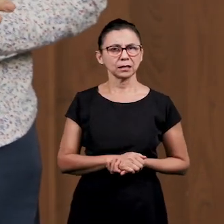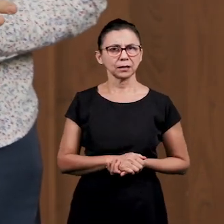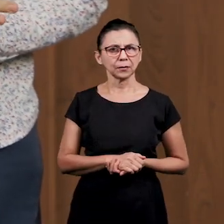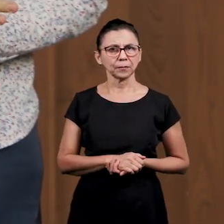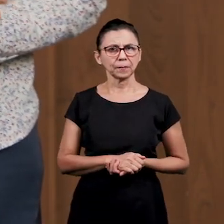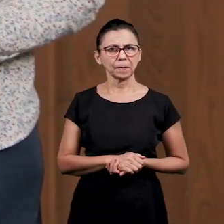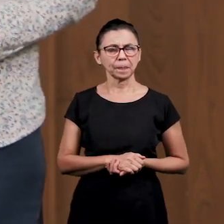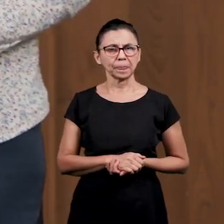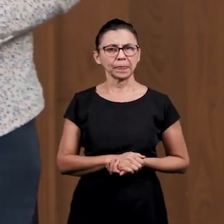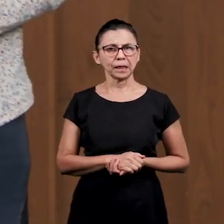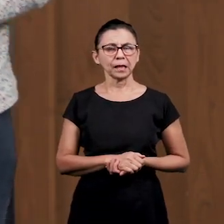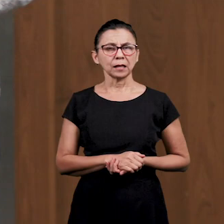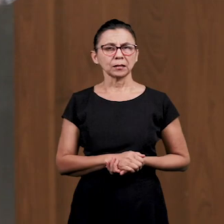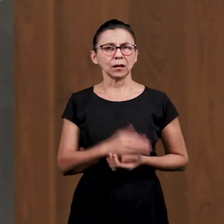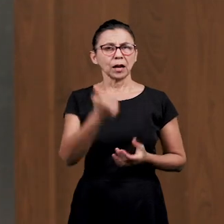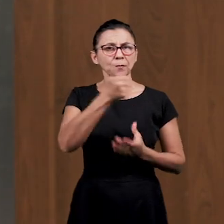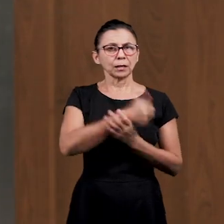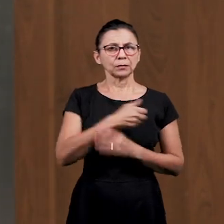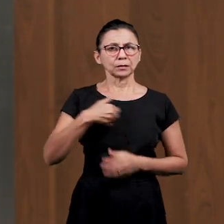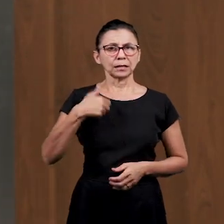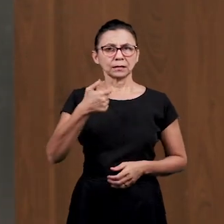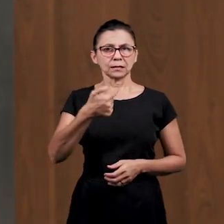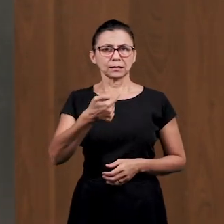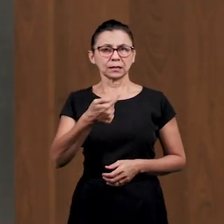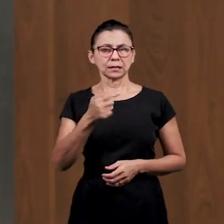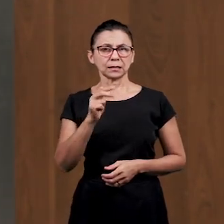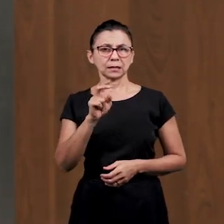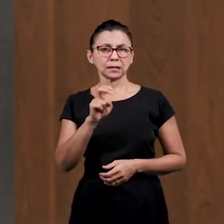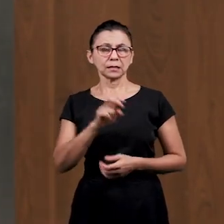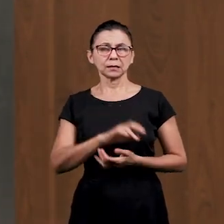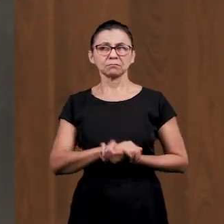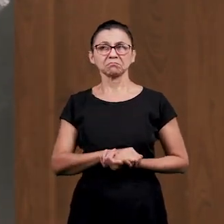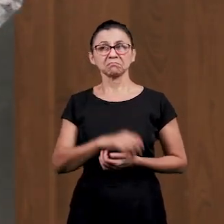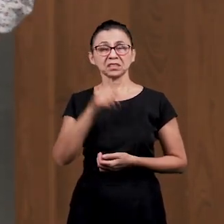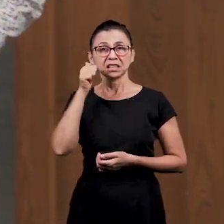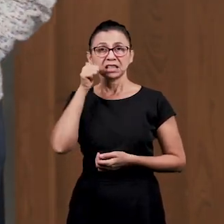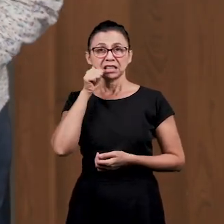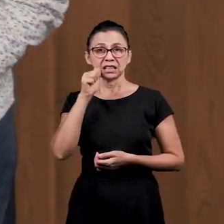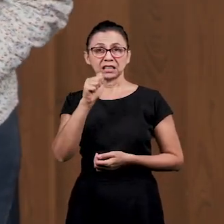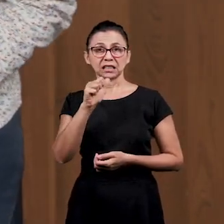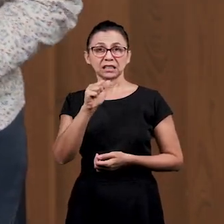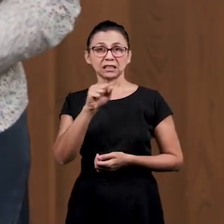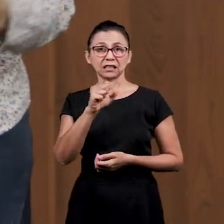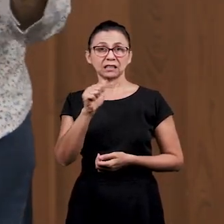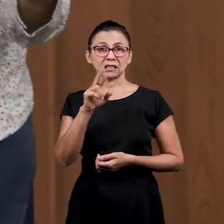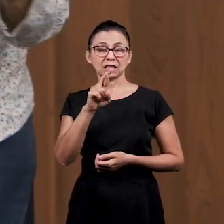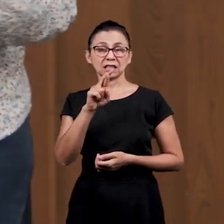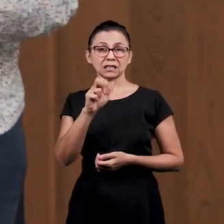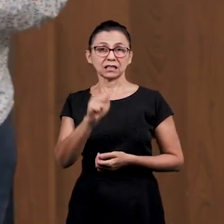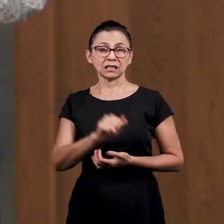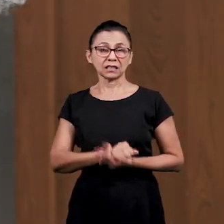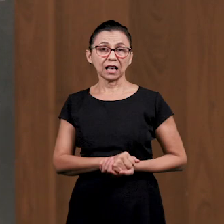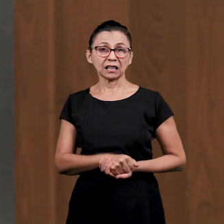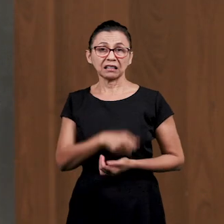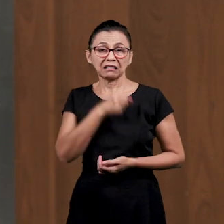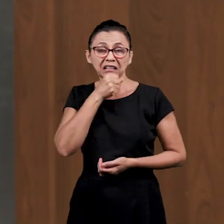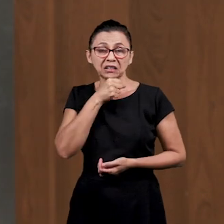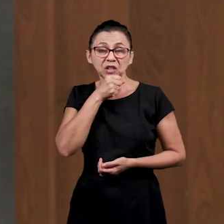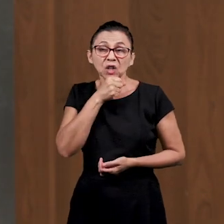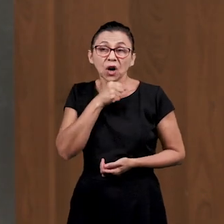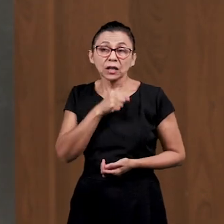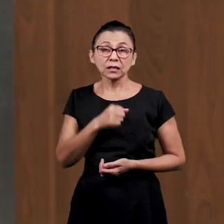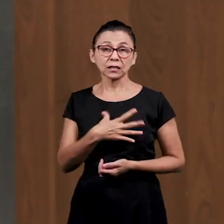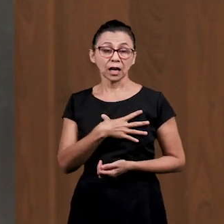65 anos e Abraão tinha 75 anos. E ela não gerava filhos. Como seria, então, uma